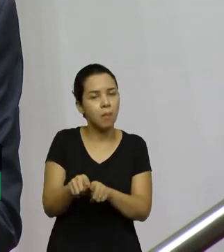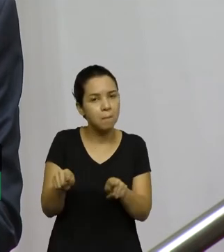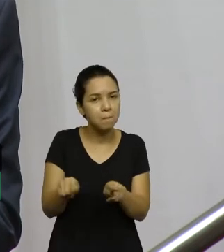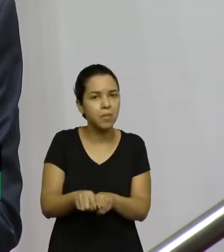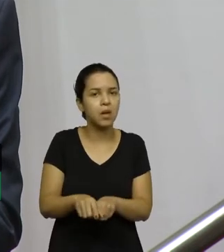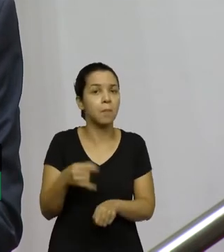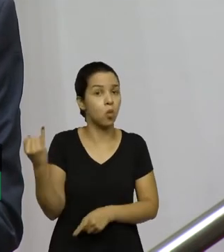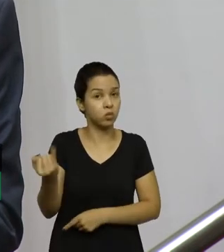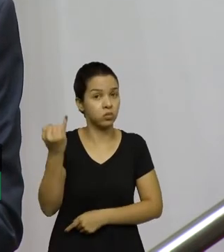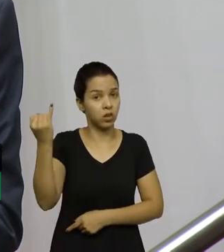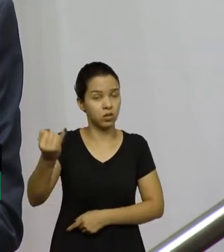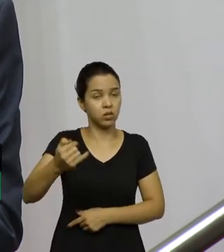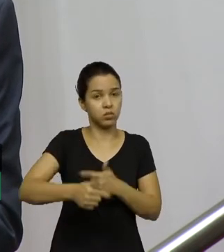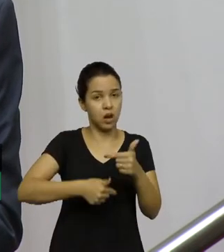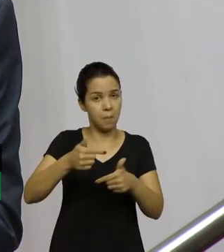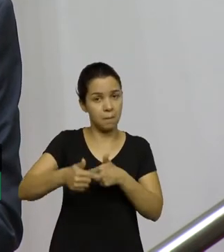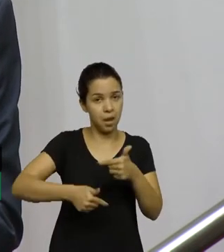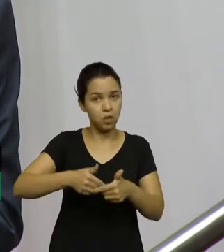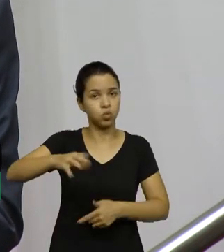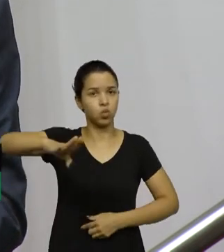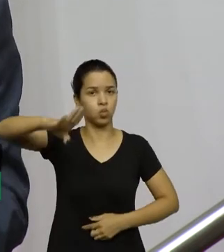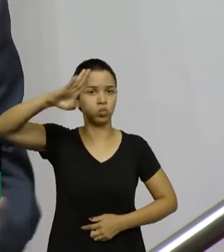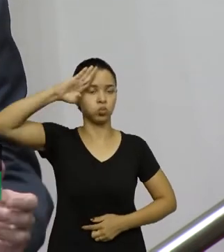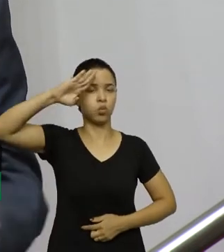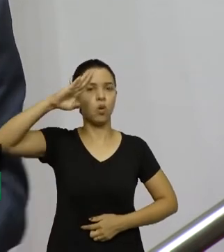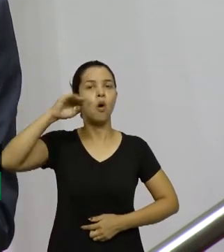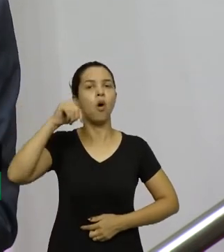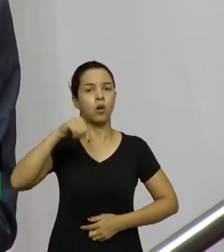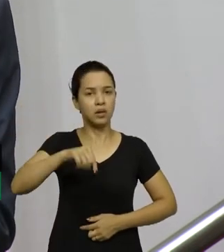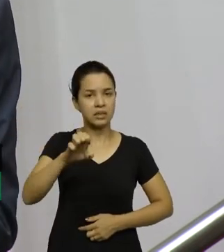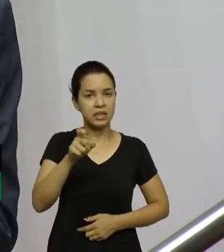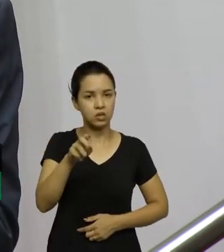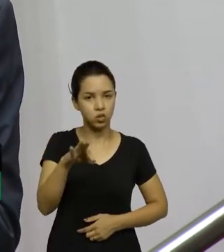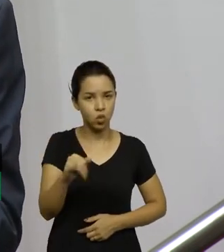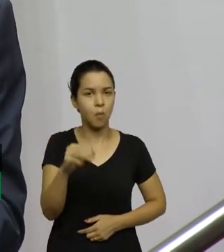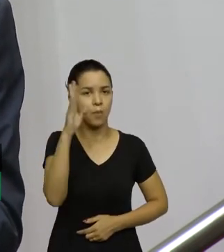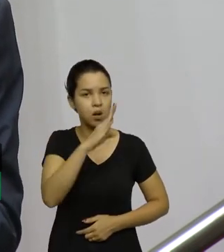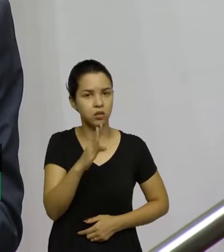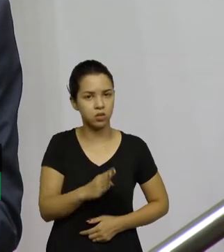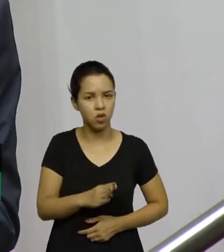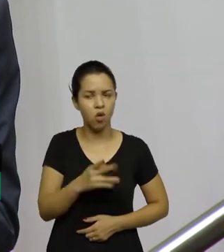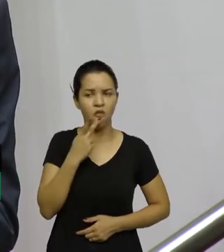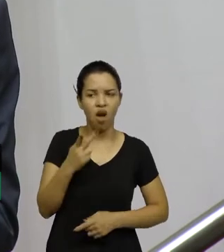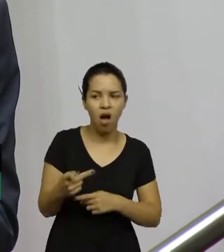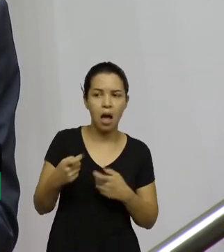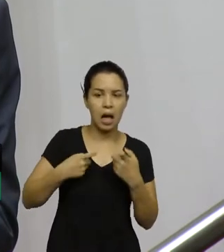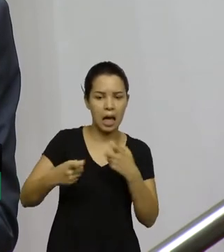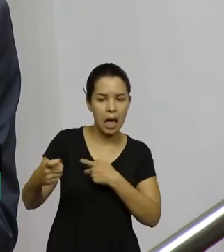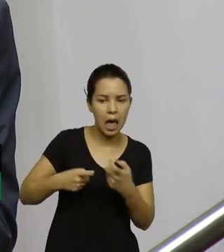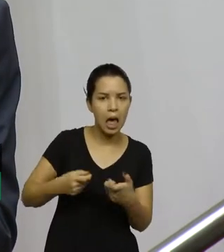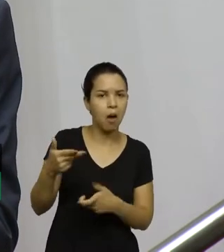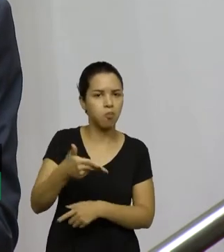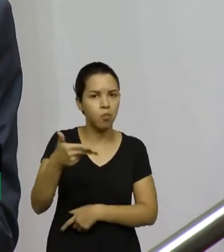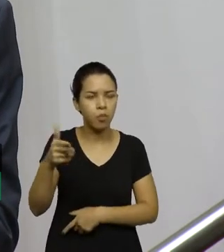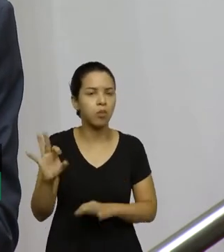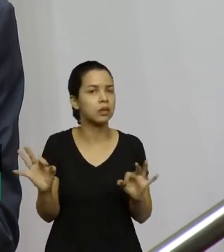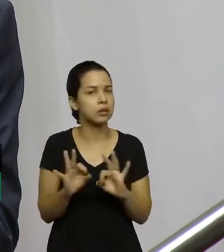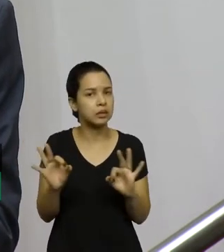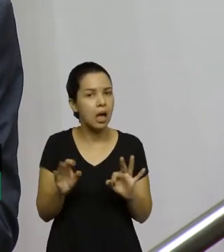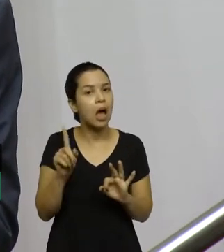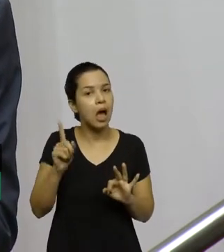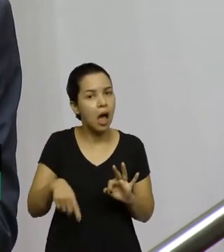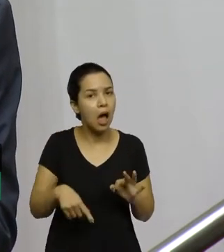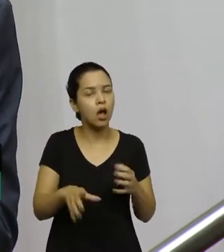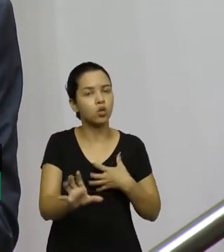na sua função de proteger a população. Você vê, nós não estávamos falando em guerra, em tiro, mas sim solidariedade e dar o